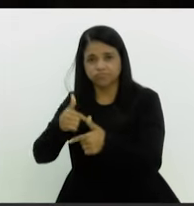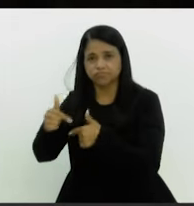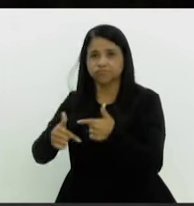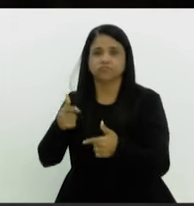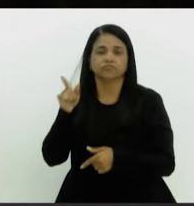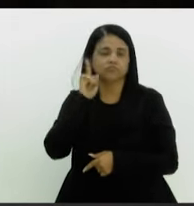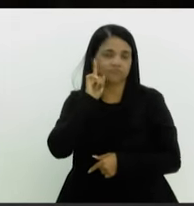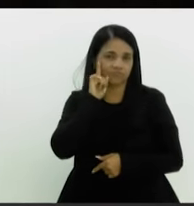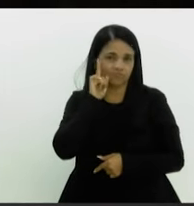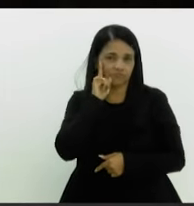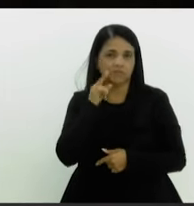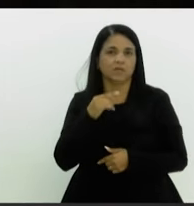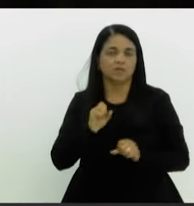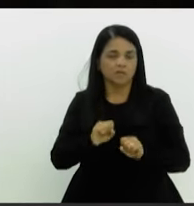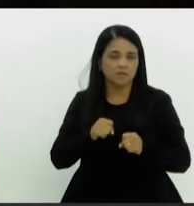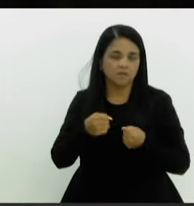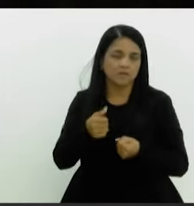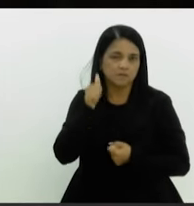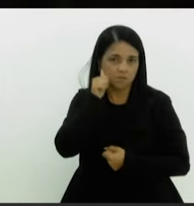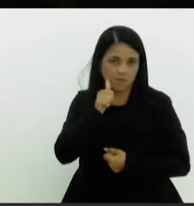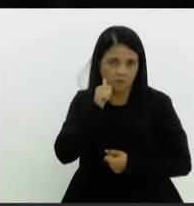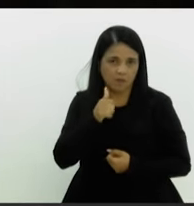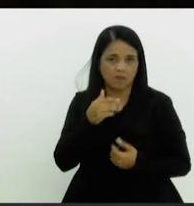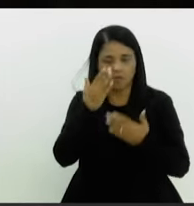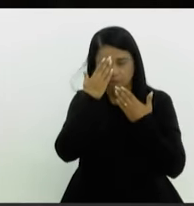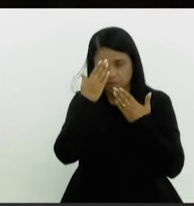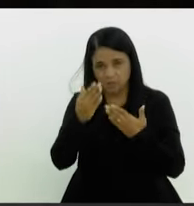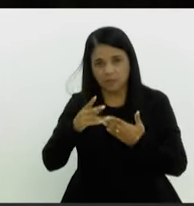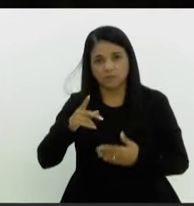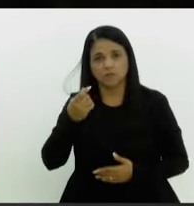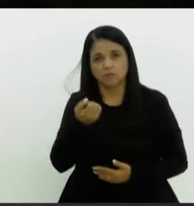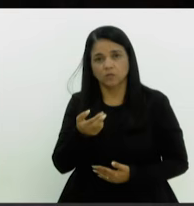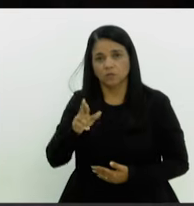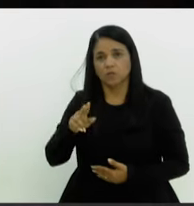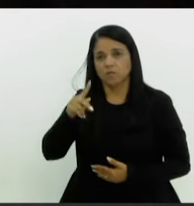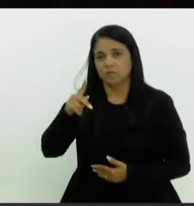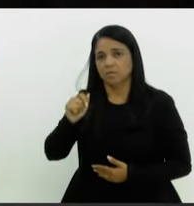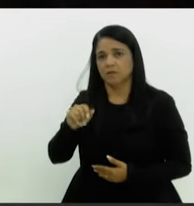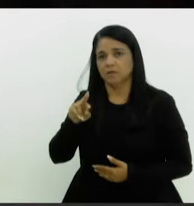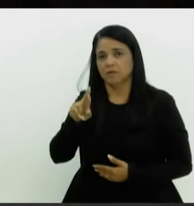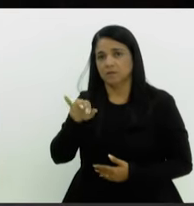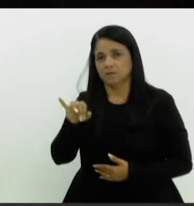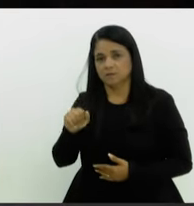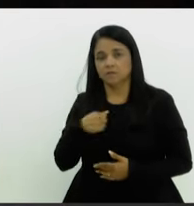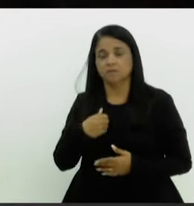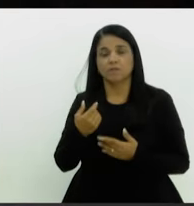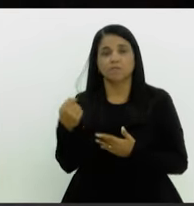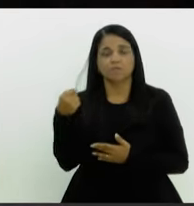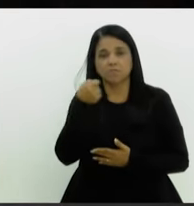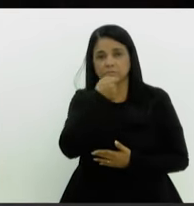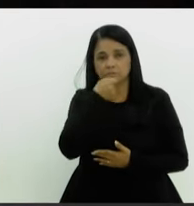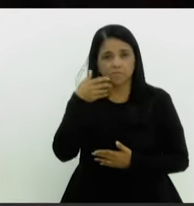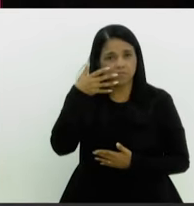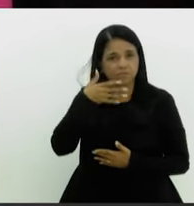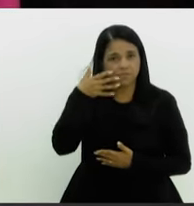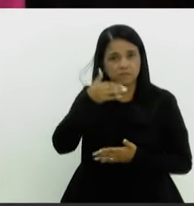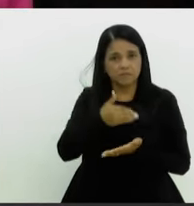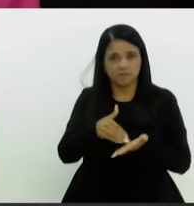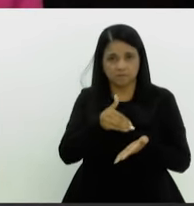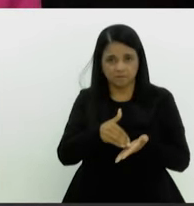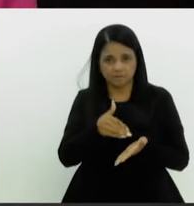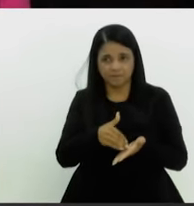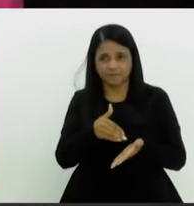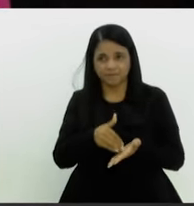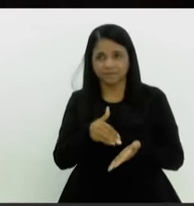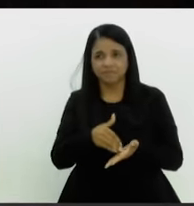dia a dia na defesa das mulheres muito obrigada doutora Patrícia já passo aqui pra nossa querida secretária foi de